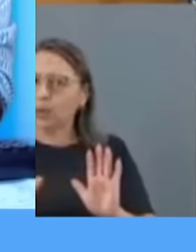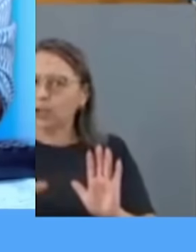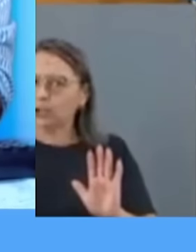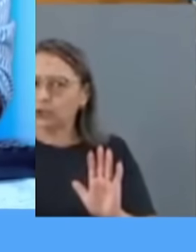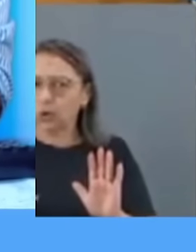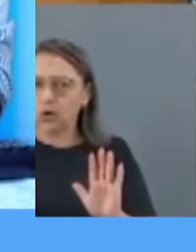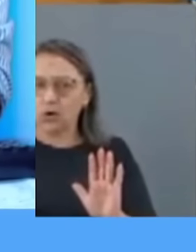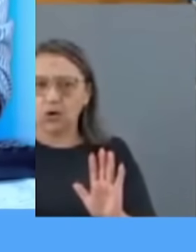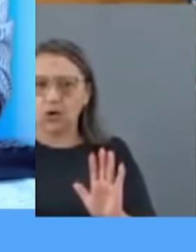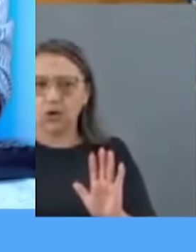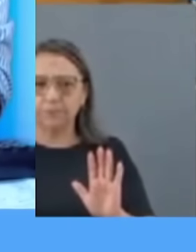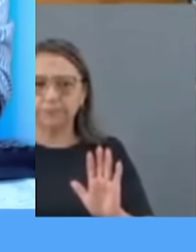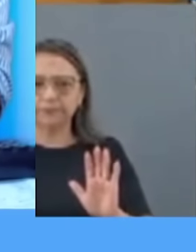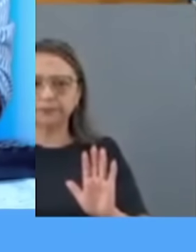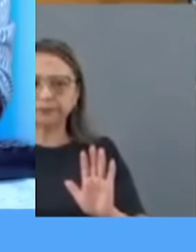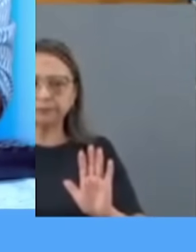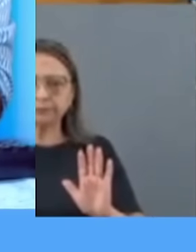apenas